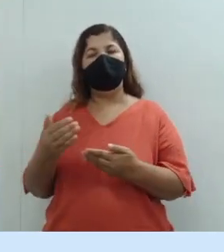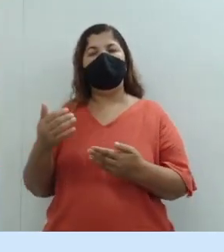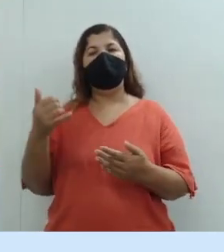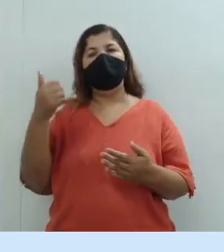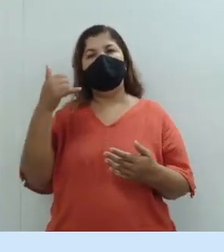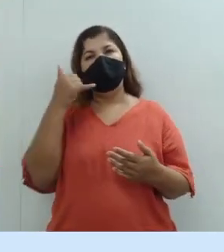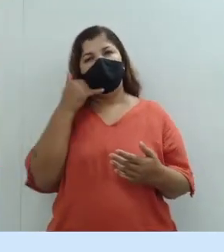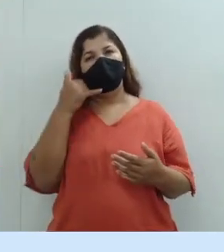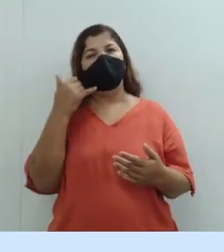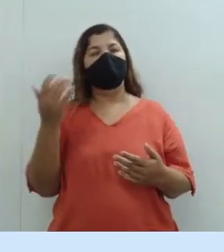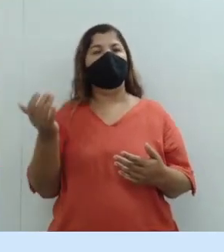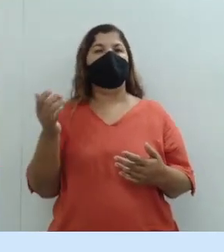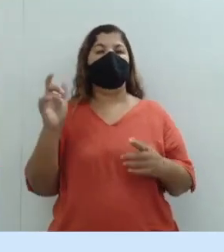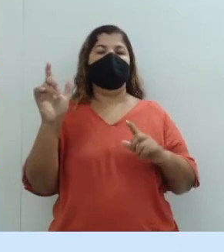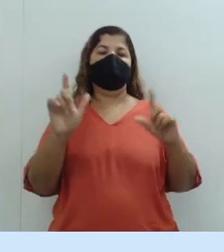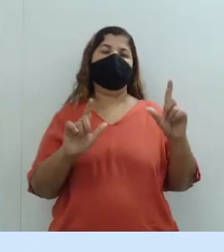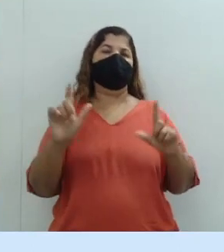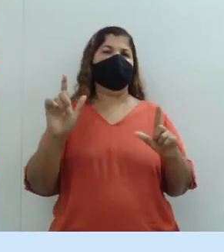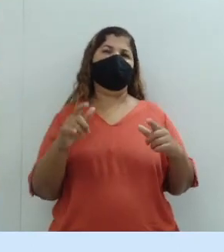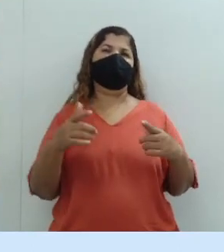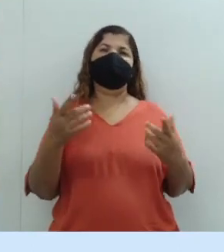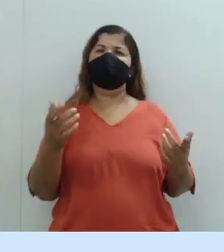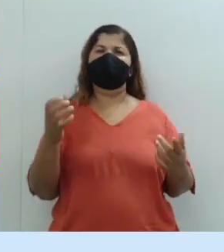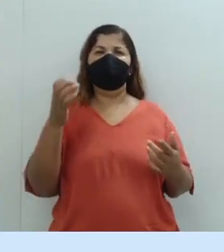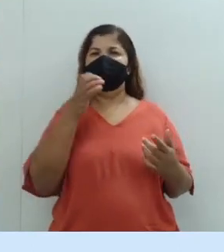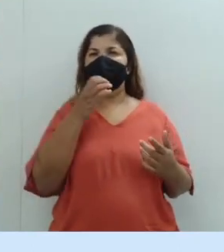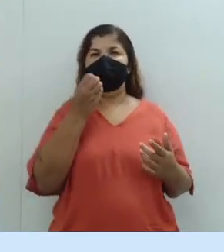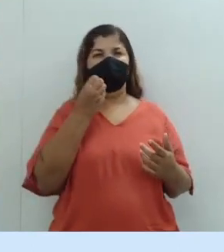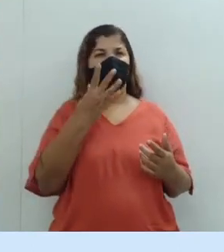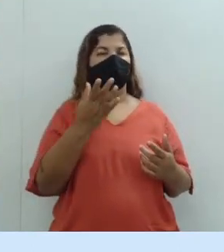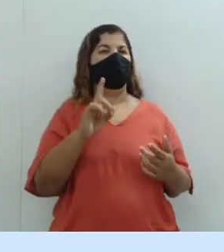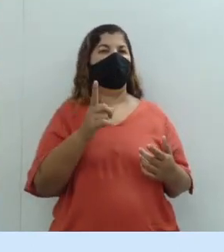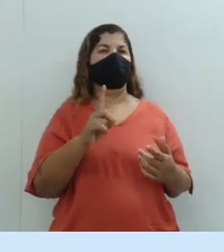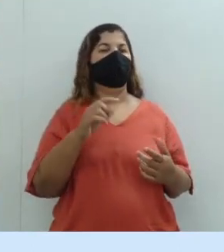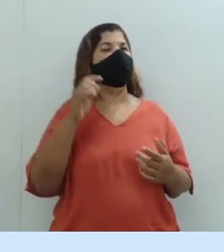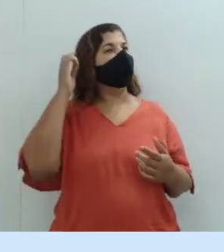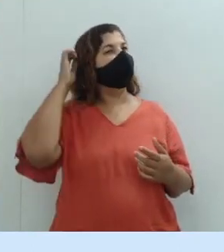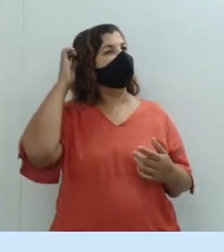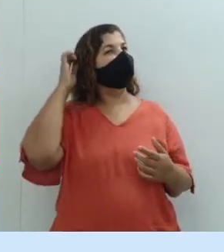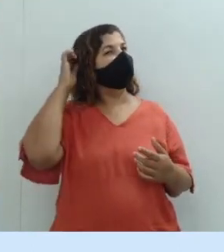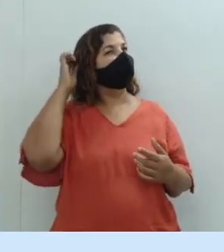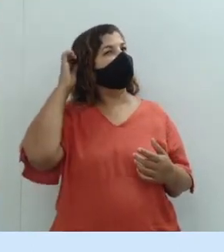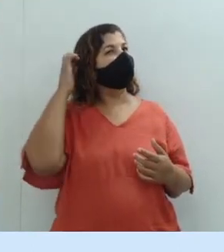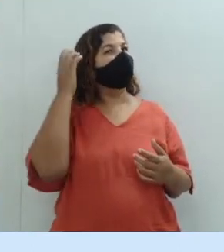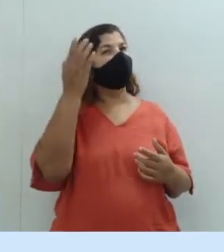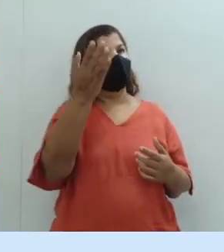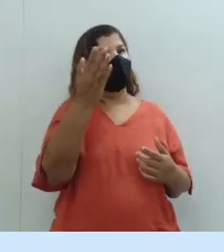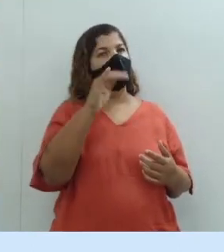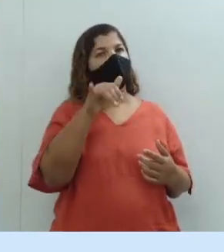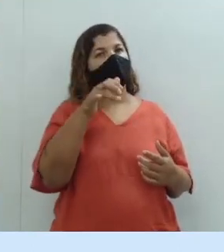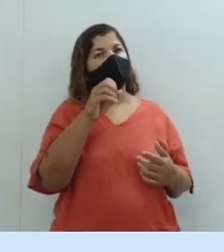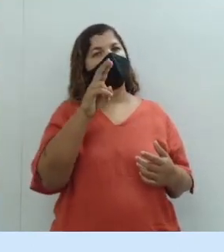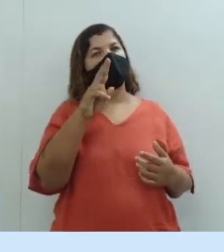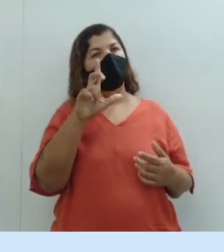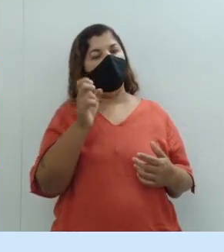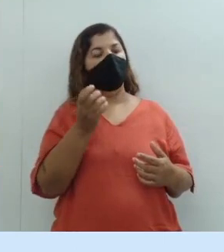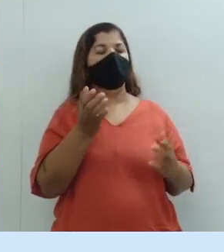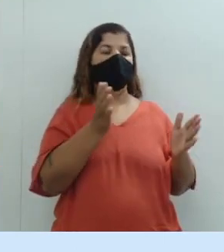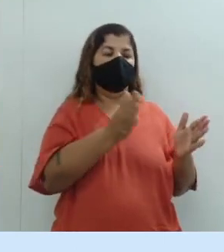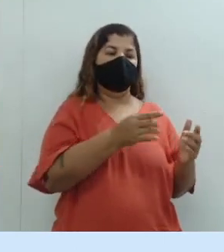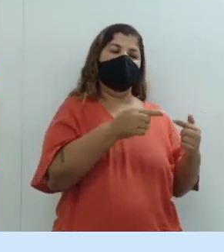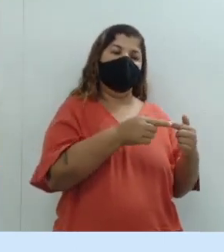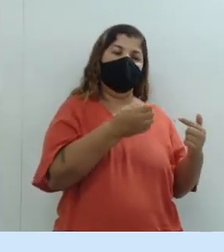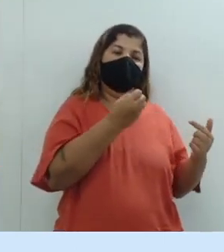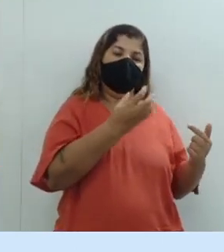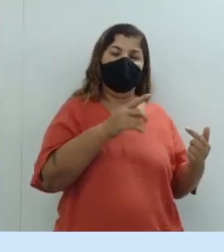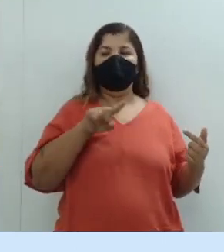notebook, televisão, não é interessante que esteja esquentando. Então, o efeito Joule ele é bom por um lado, mas em outros